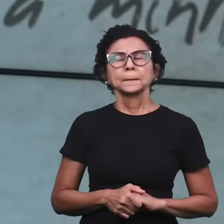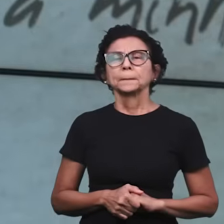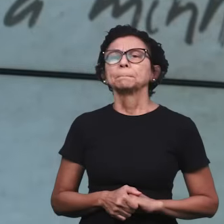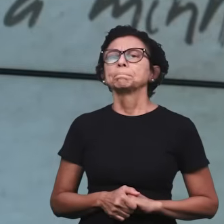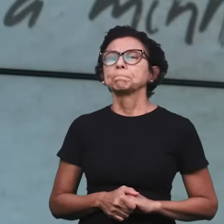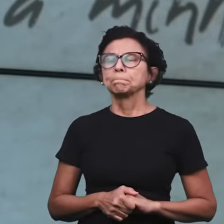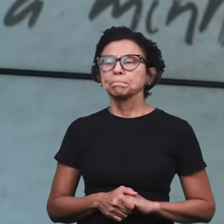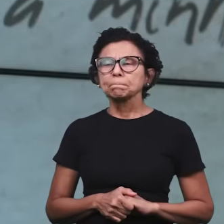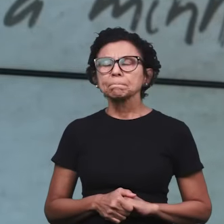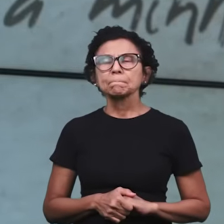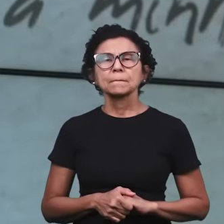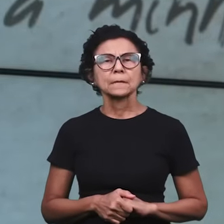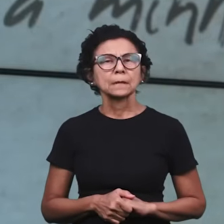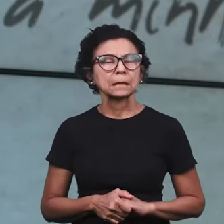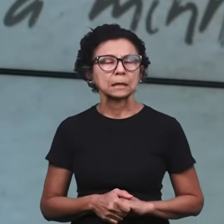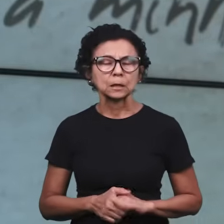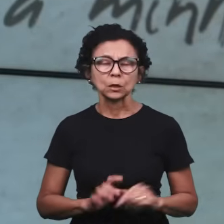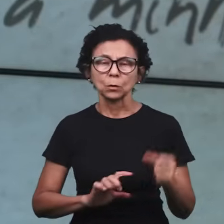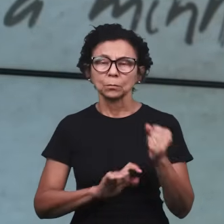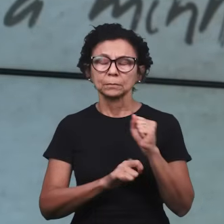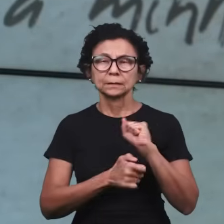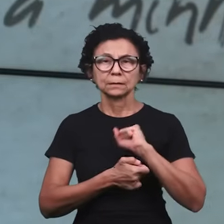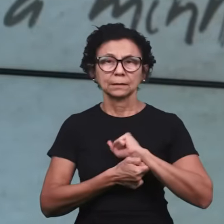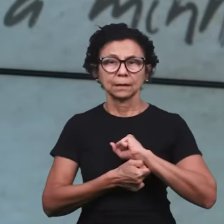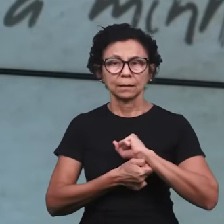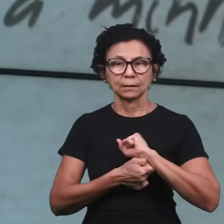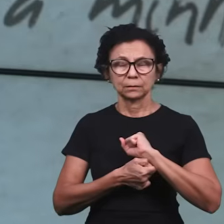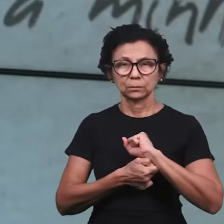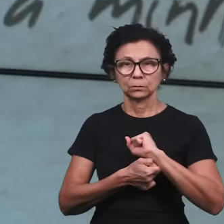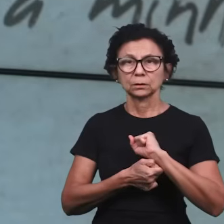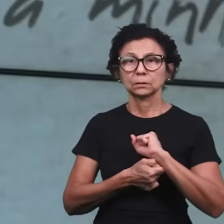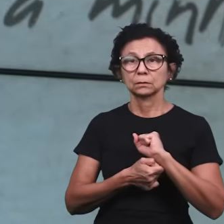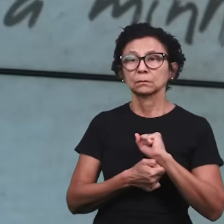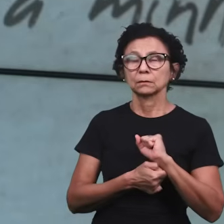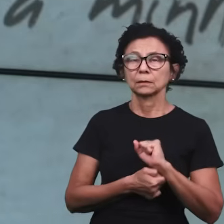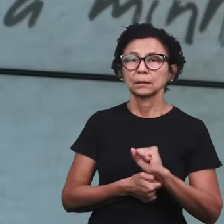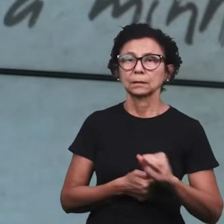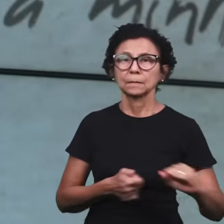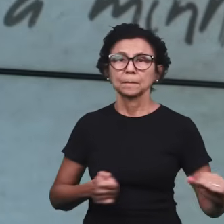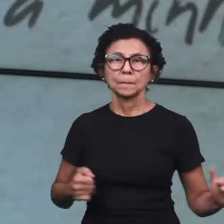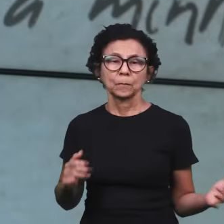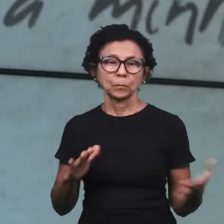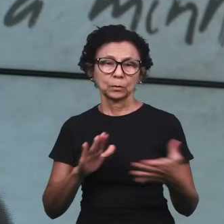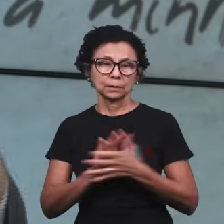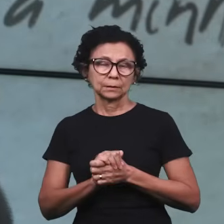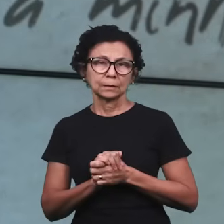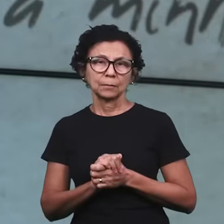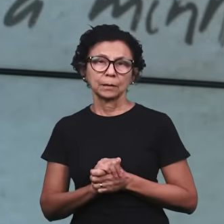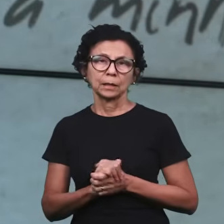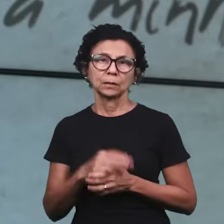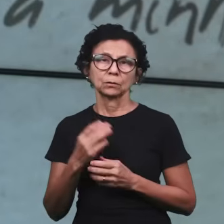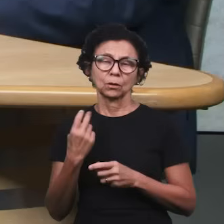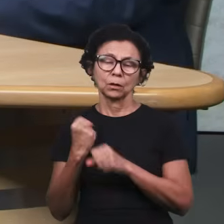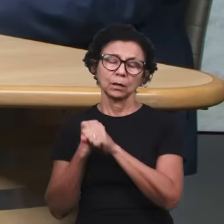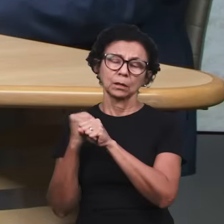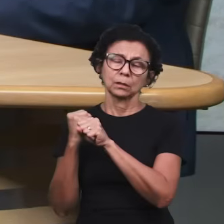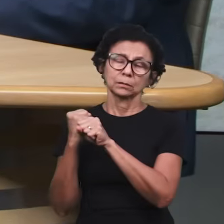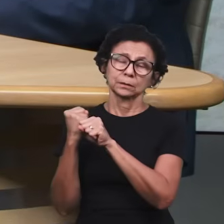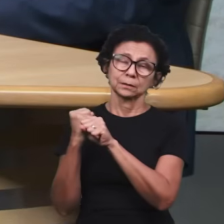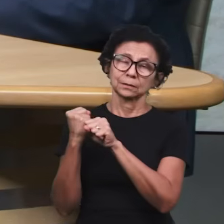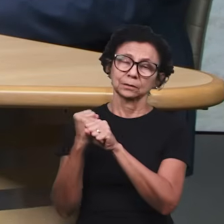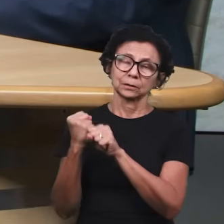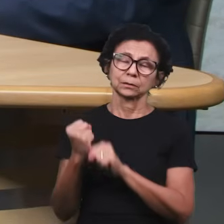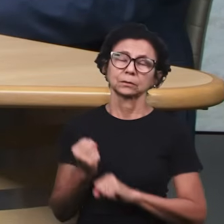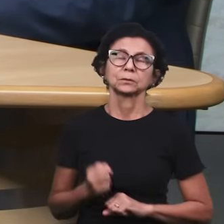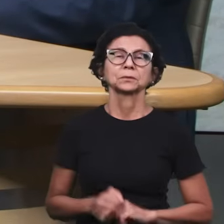não ser desleal. São mistérios que fazem os casamentos serem longevos, né? Exatamente. Serem longos. É